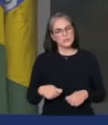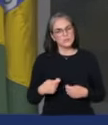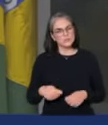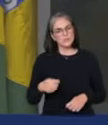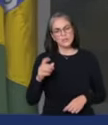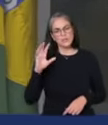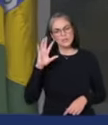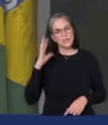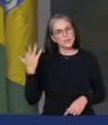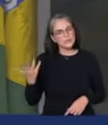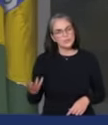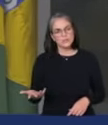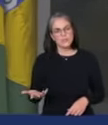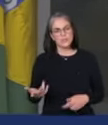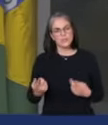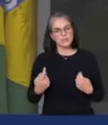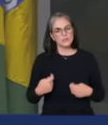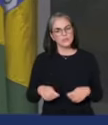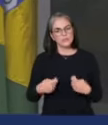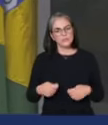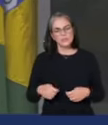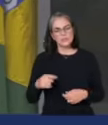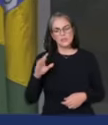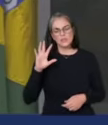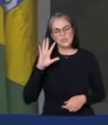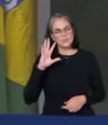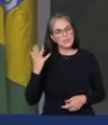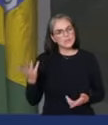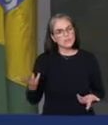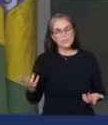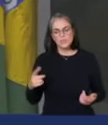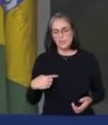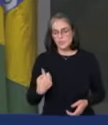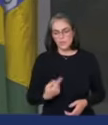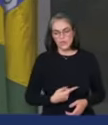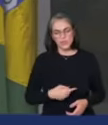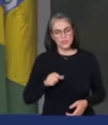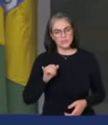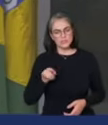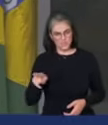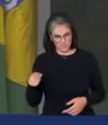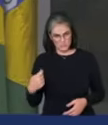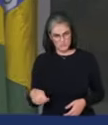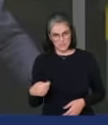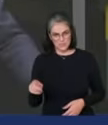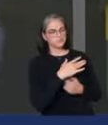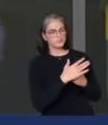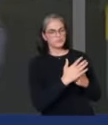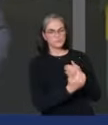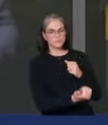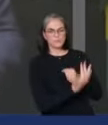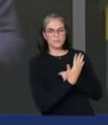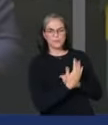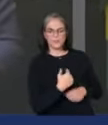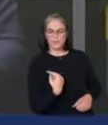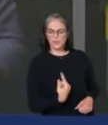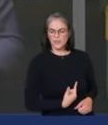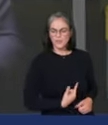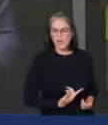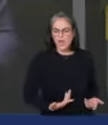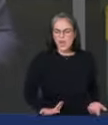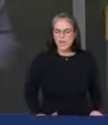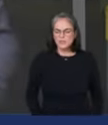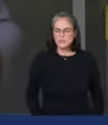que nós possamos decidir se ele deve ou não utilizar a tornozeleira. E eu digo para